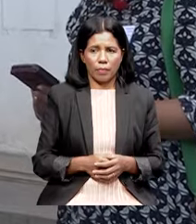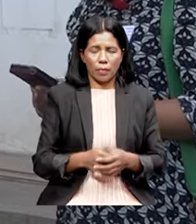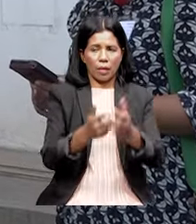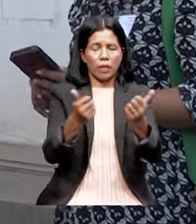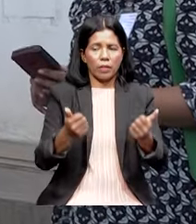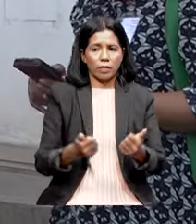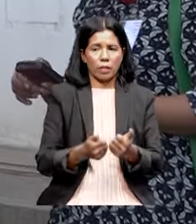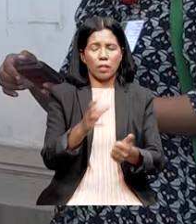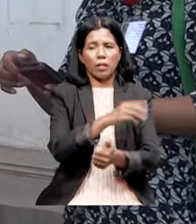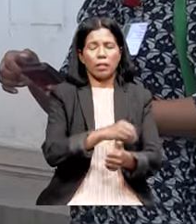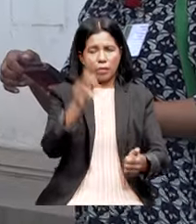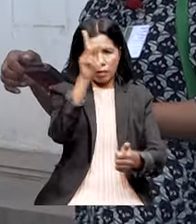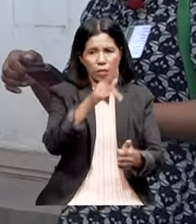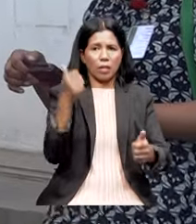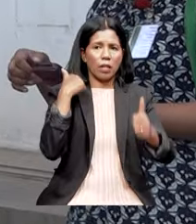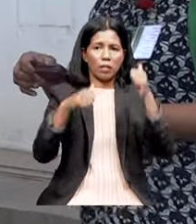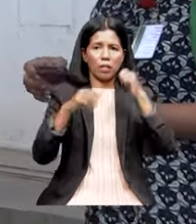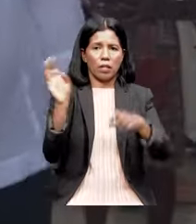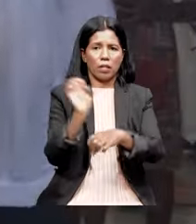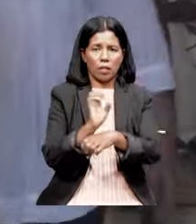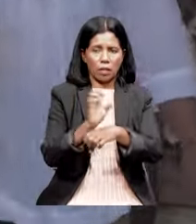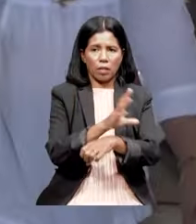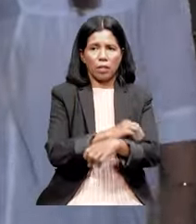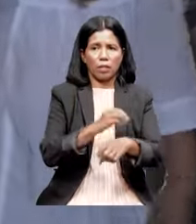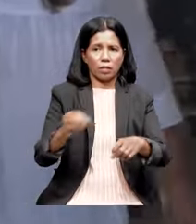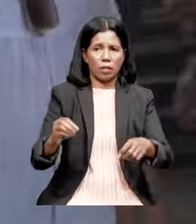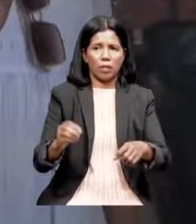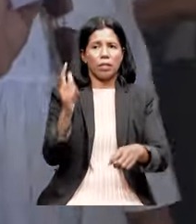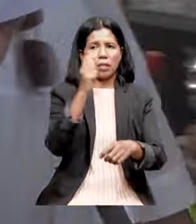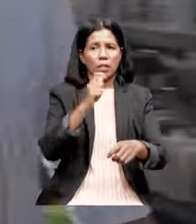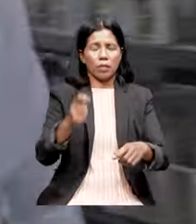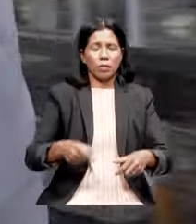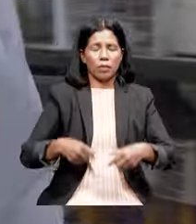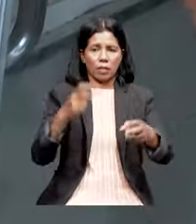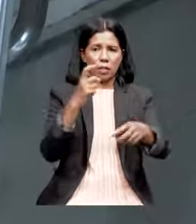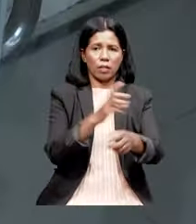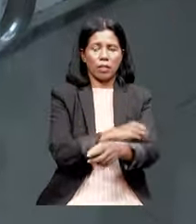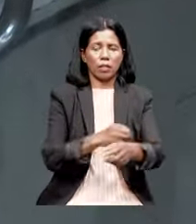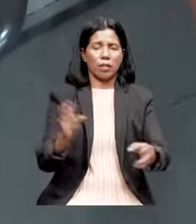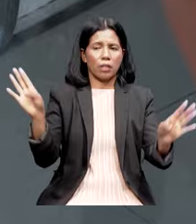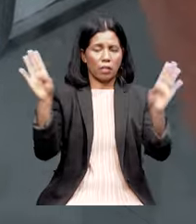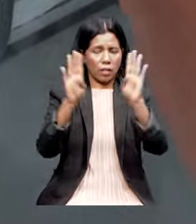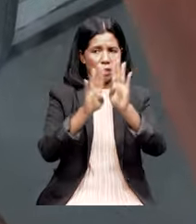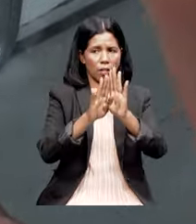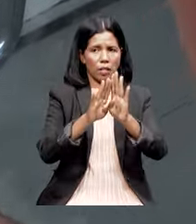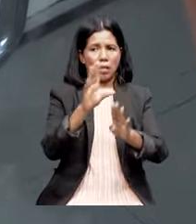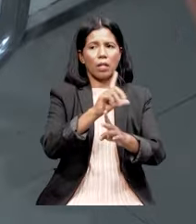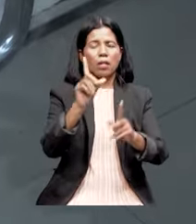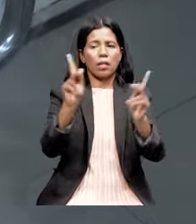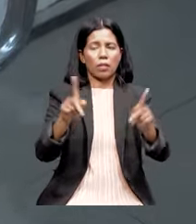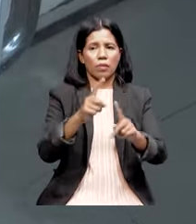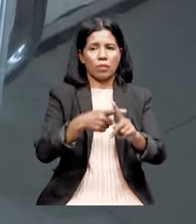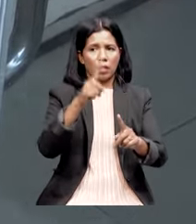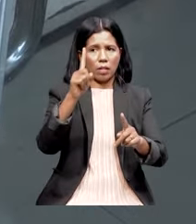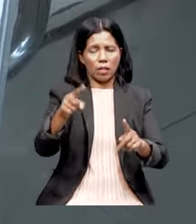Autoridade de inspeção no fiscalização atividade econômica, sanitária no alimentar, terça, foi sanção o ditaca provisório loja seara durante